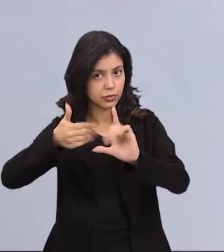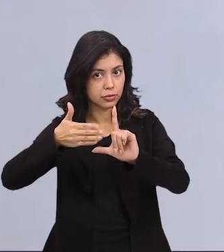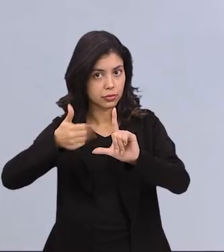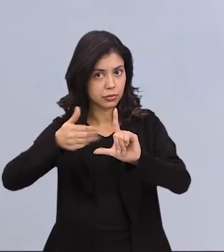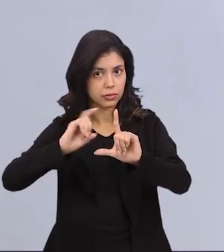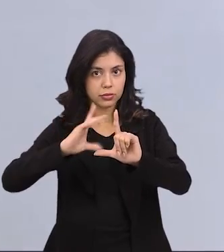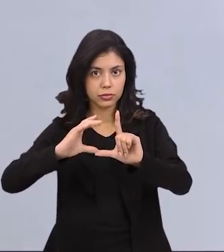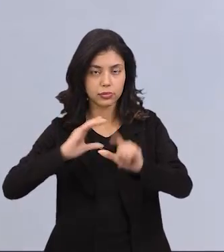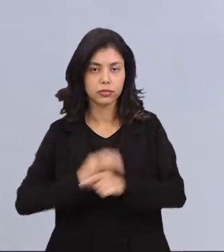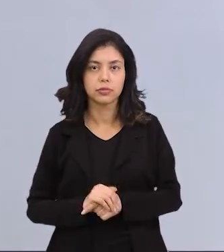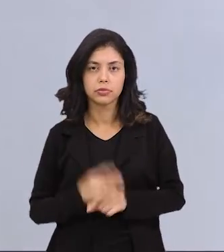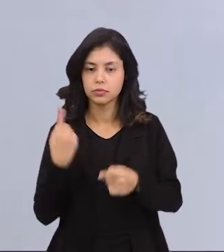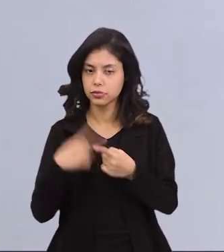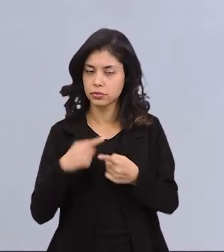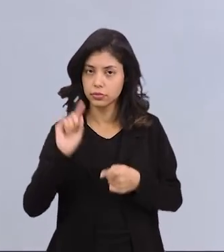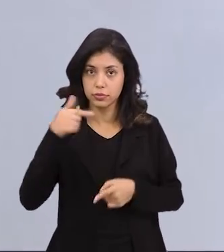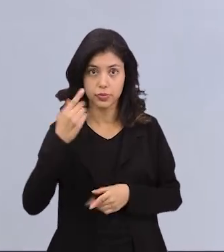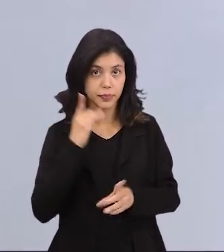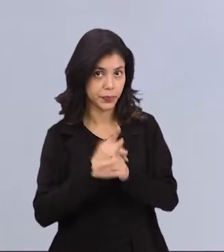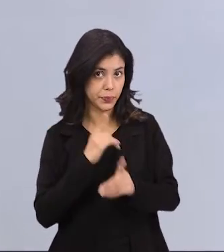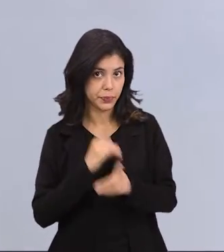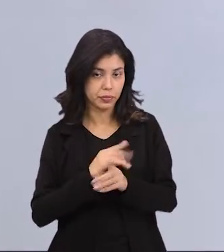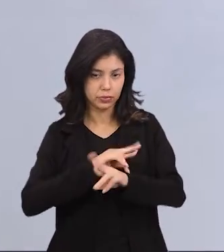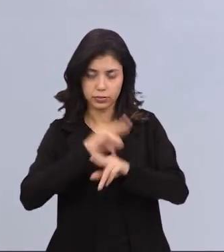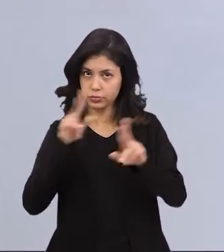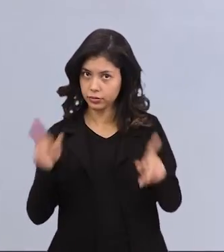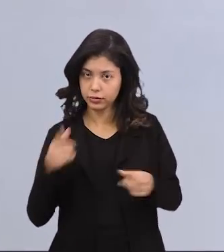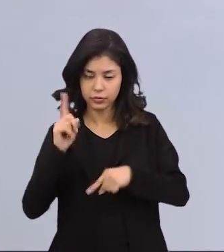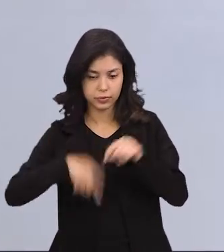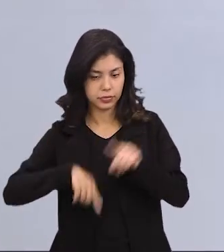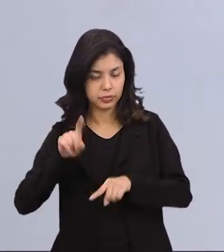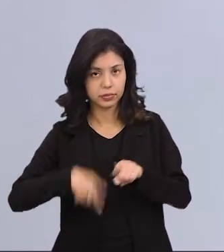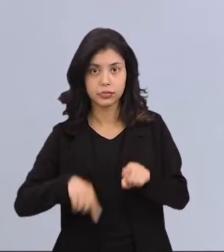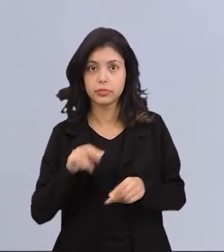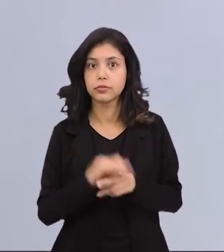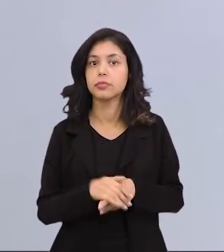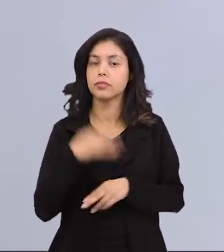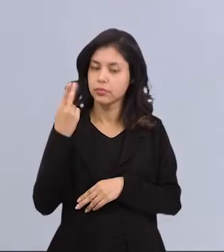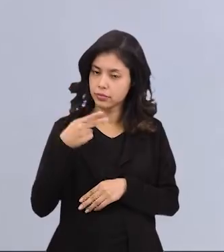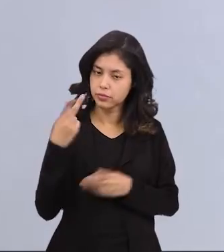Eduque, porque lá vocês vão encontrar diversos materiais a